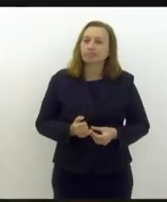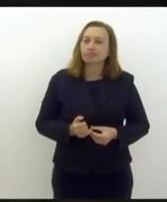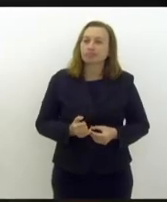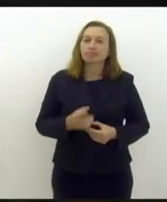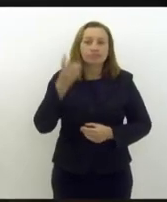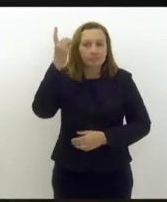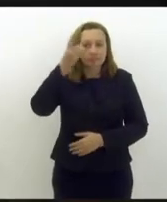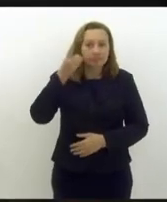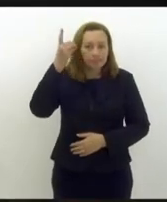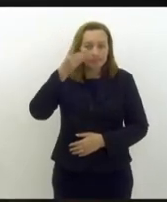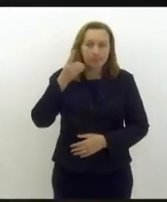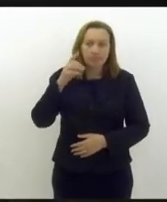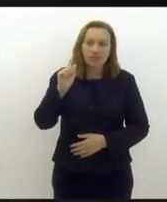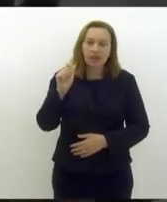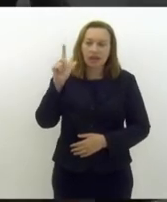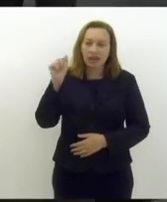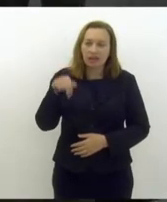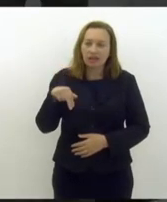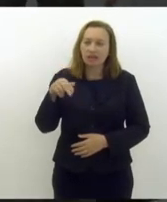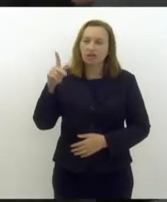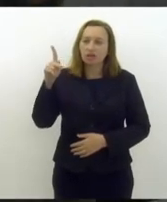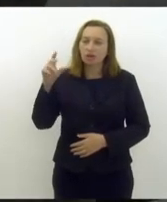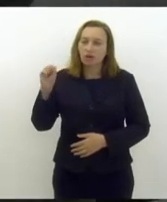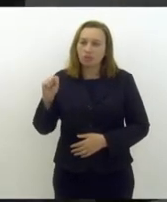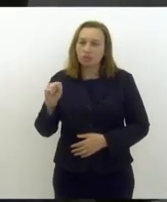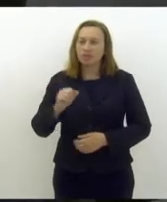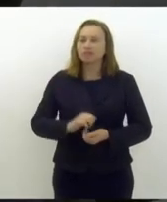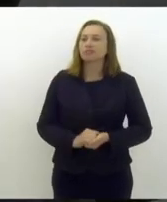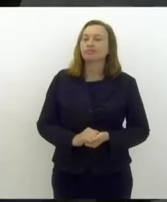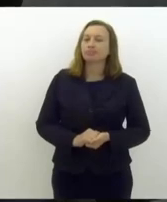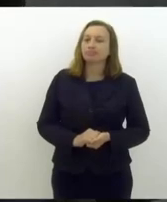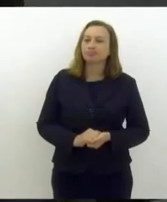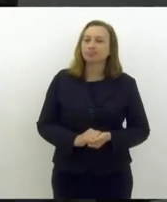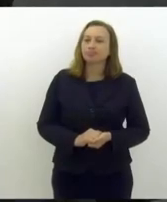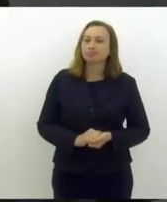Deputado Alan Lopes por favor a presidência